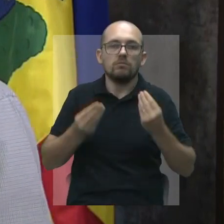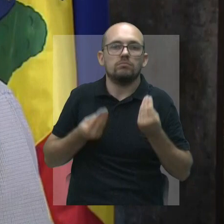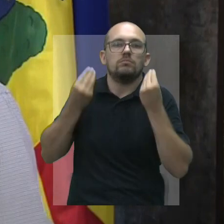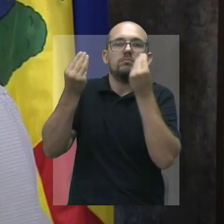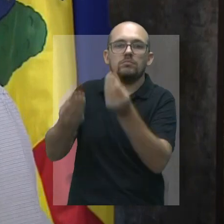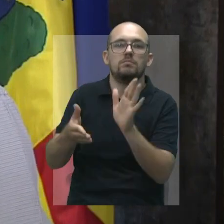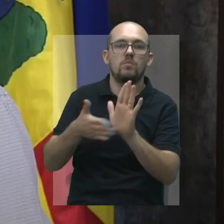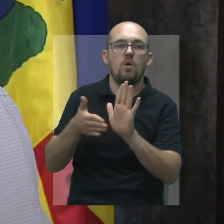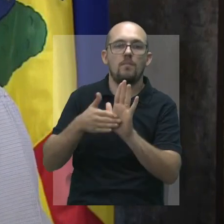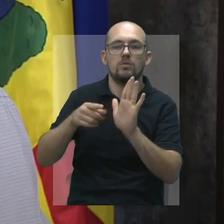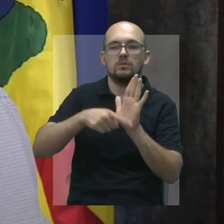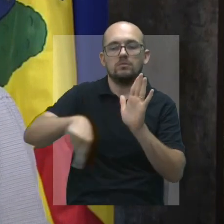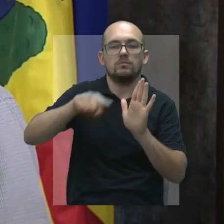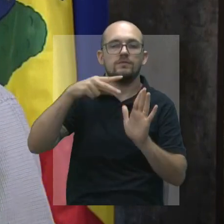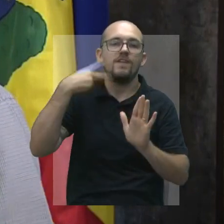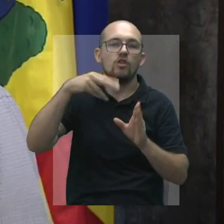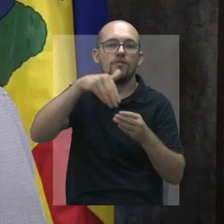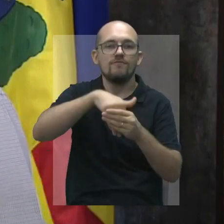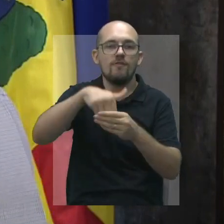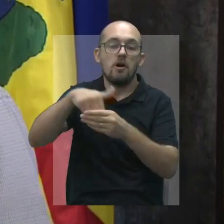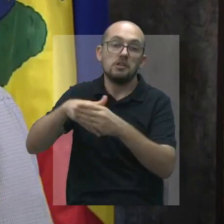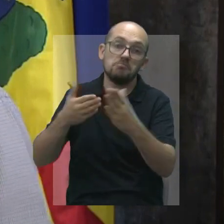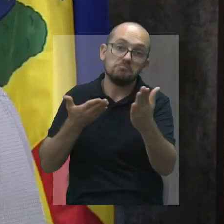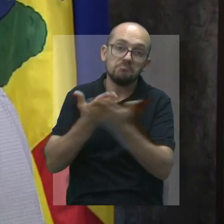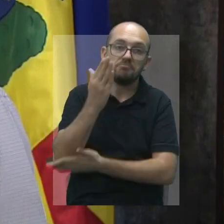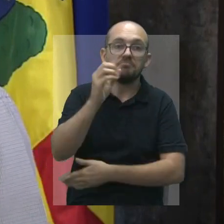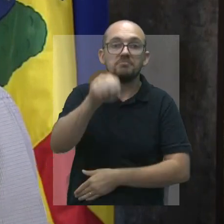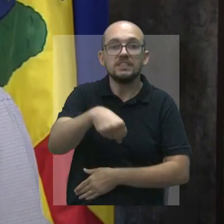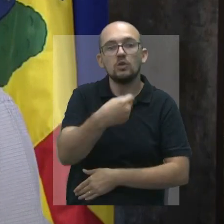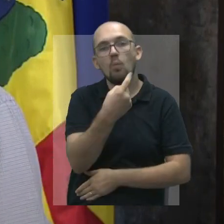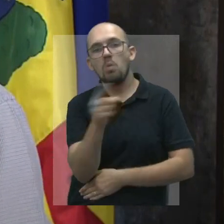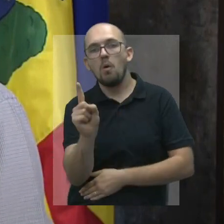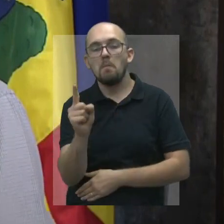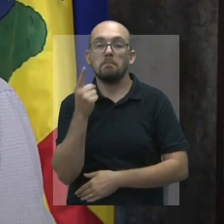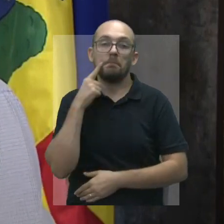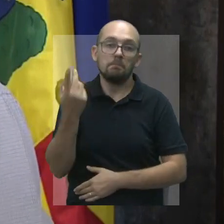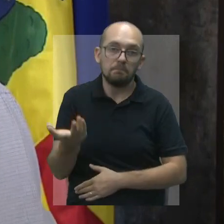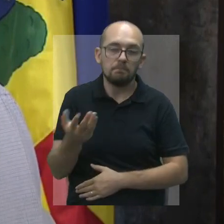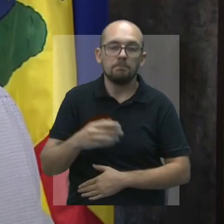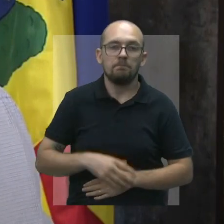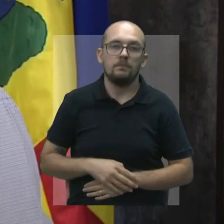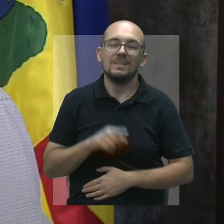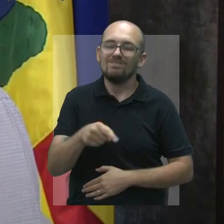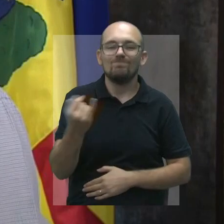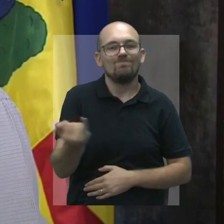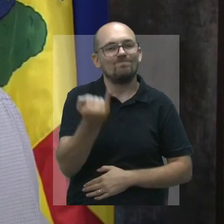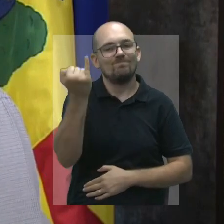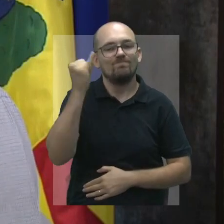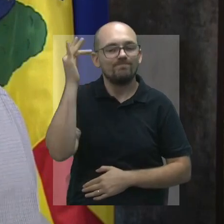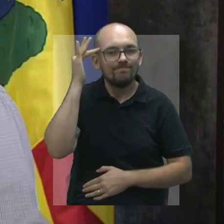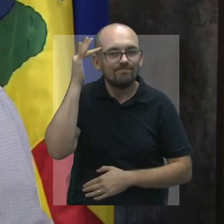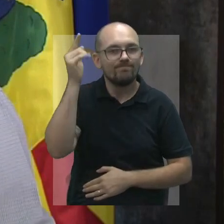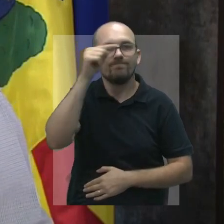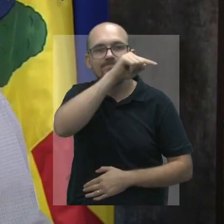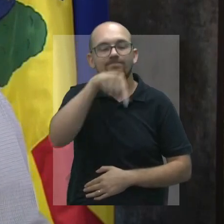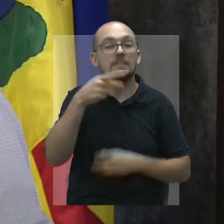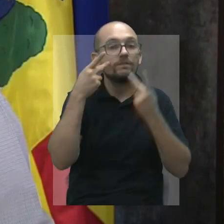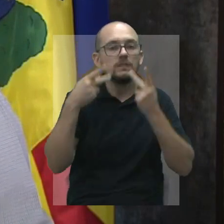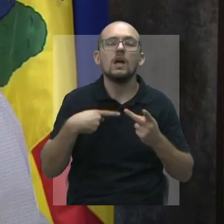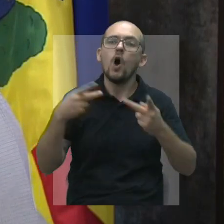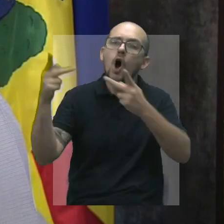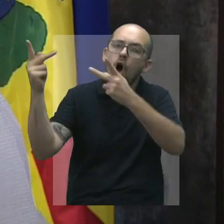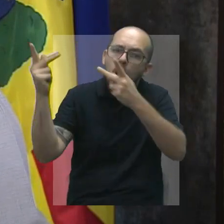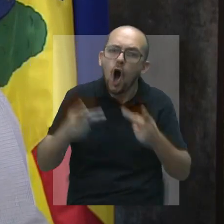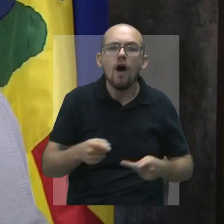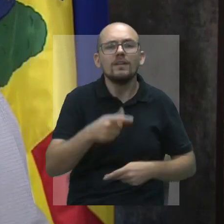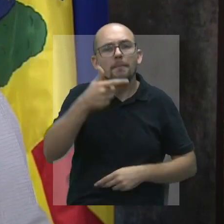e jogamos aqui para plenário, para votar sim ou não, se será aprovado ou não. Então, é importantíssima essa visita, nós convidamos mais